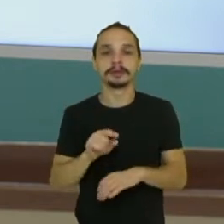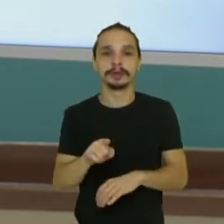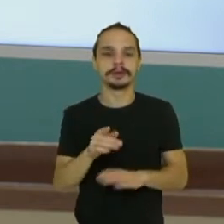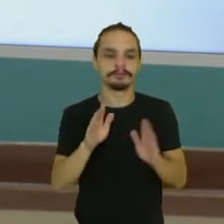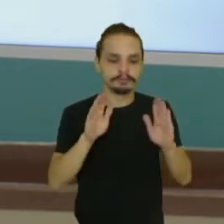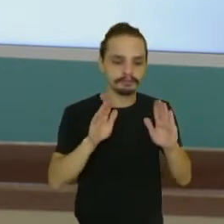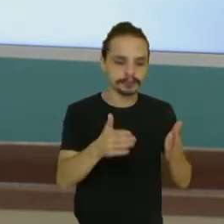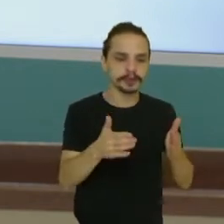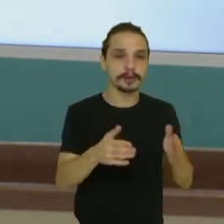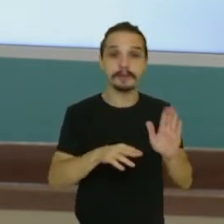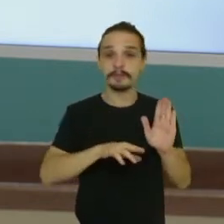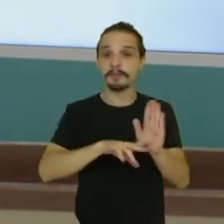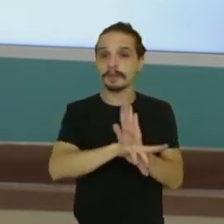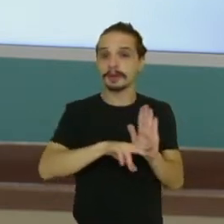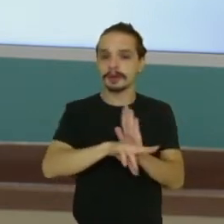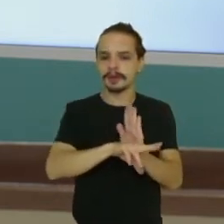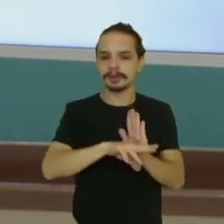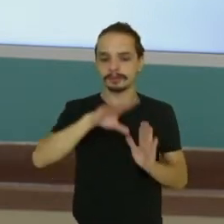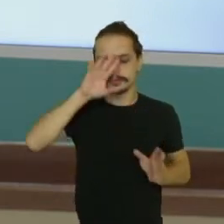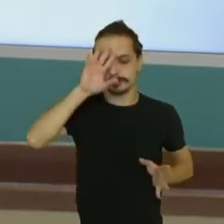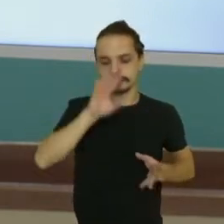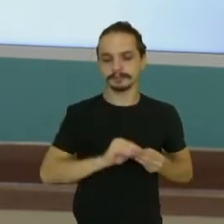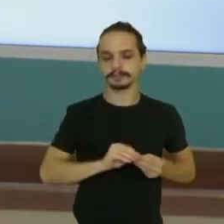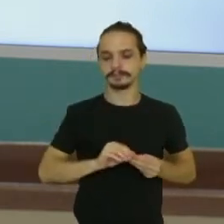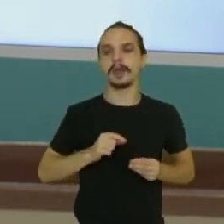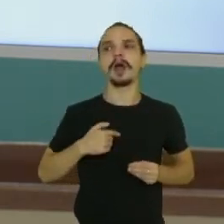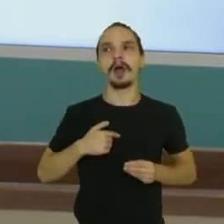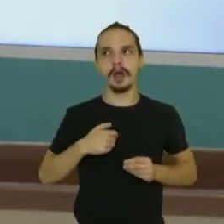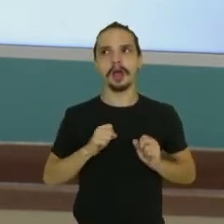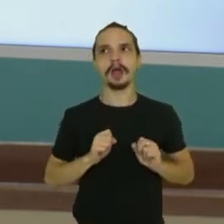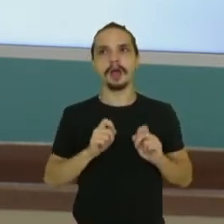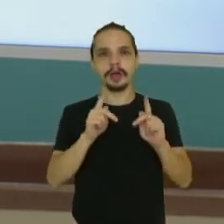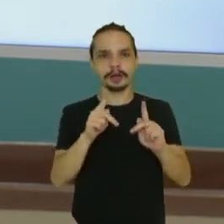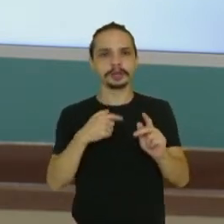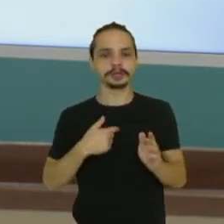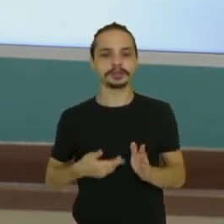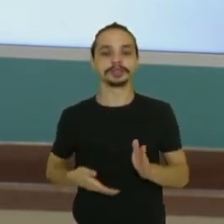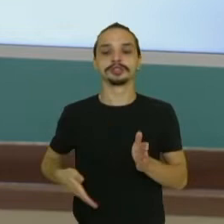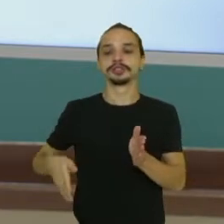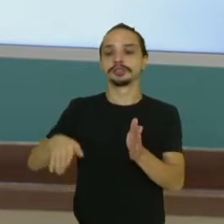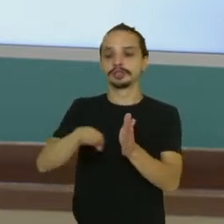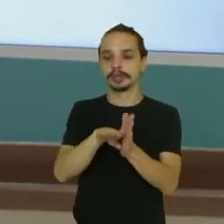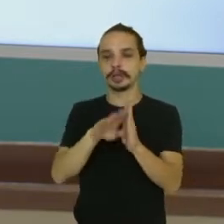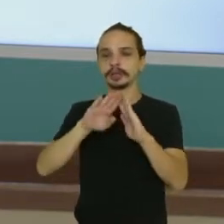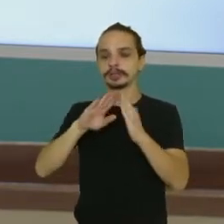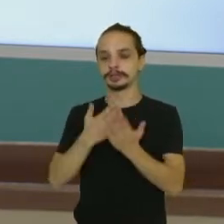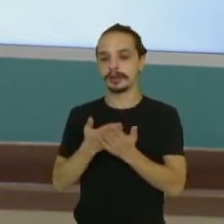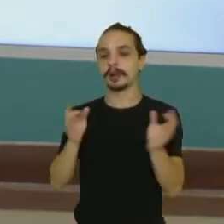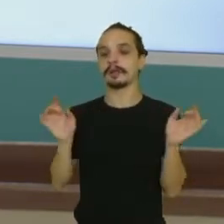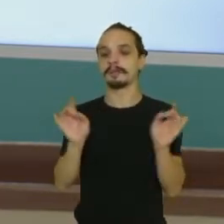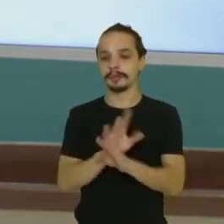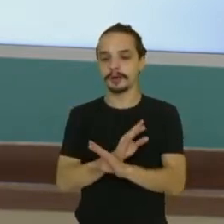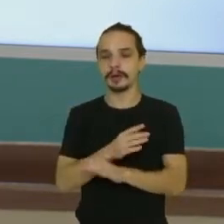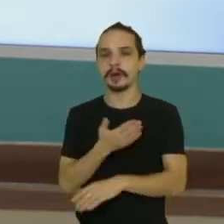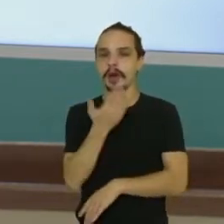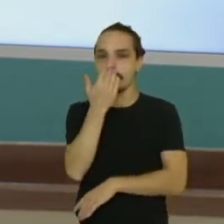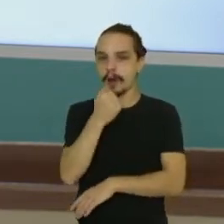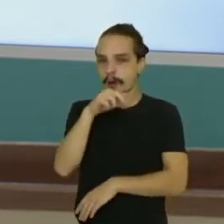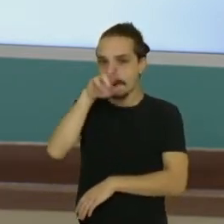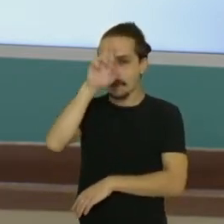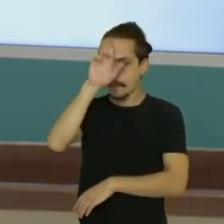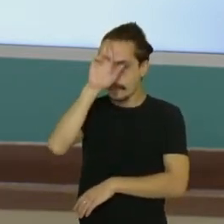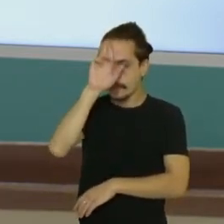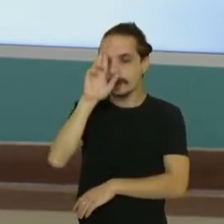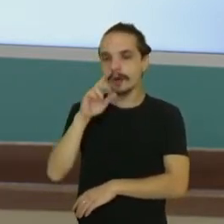parte biológica vai entendendo que a você chegou da escola né ah você almoçou